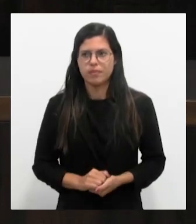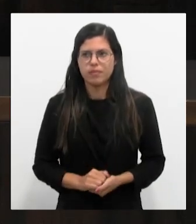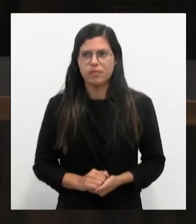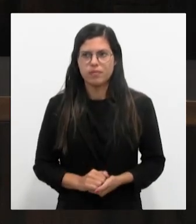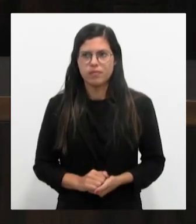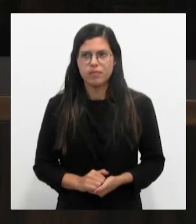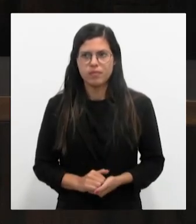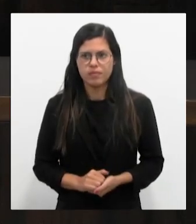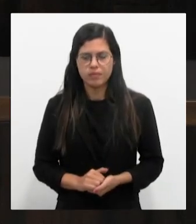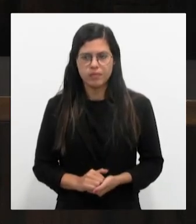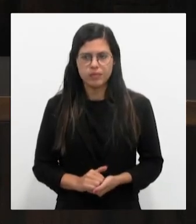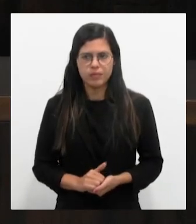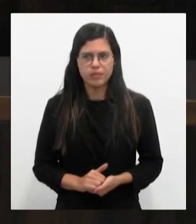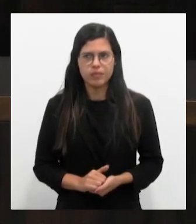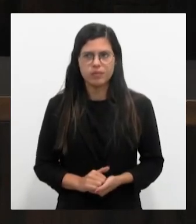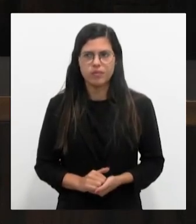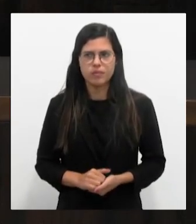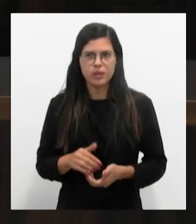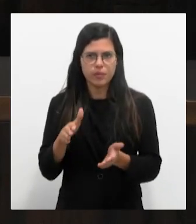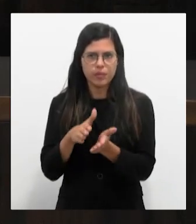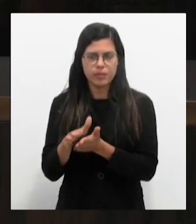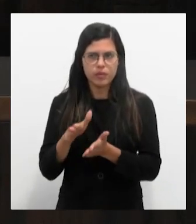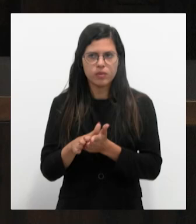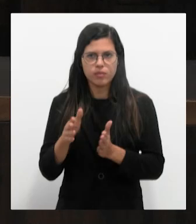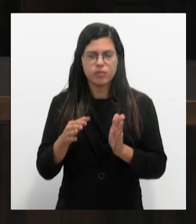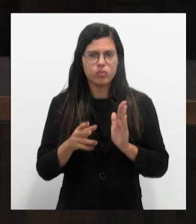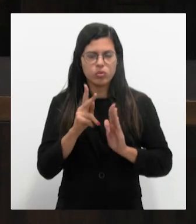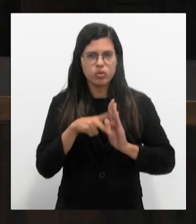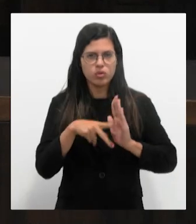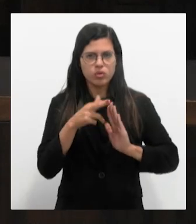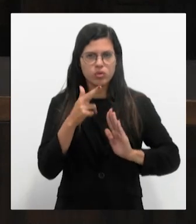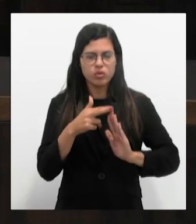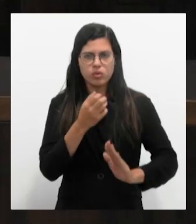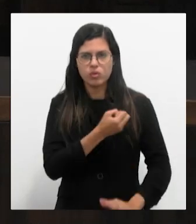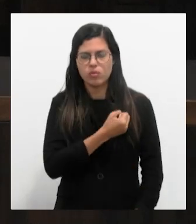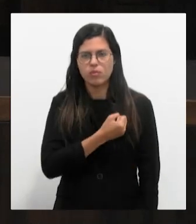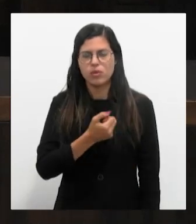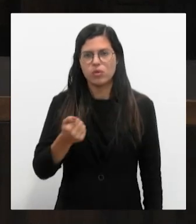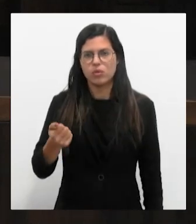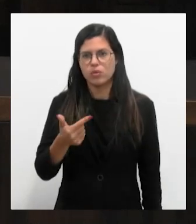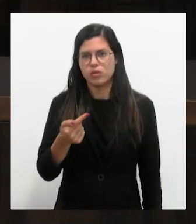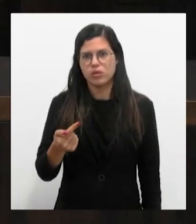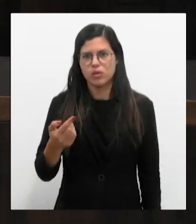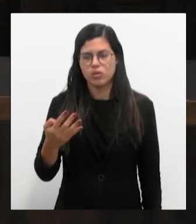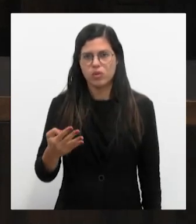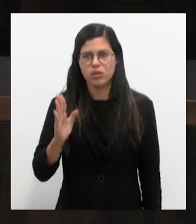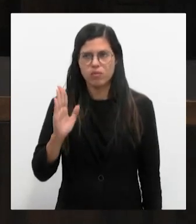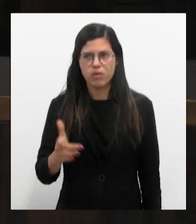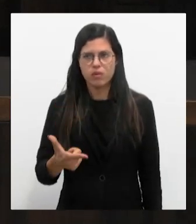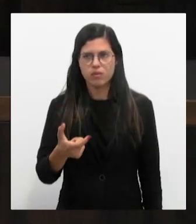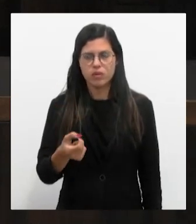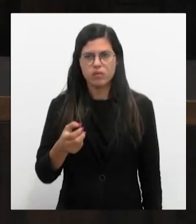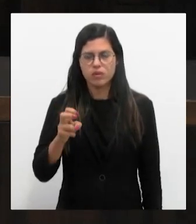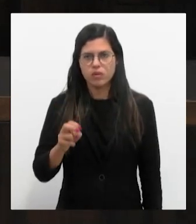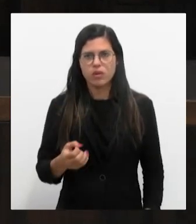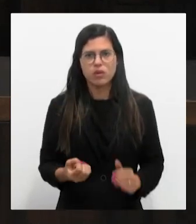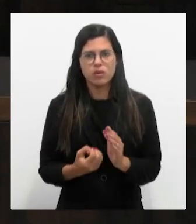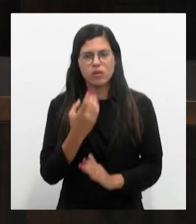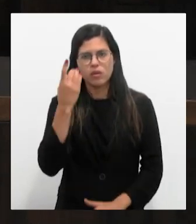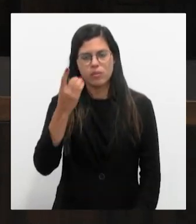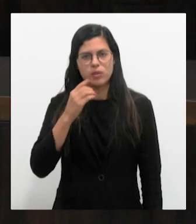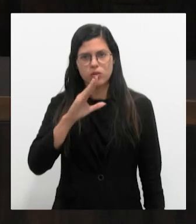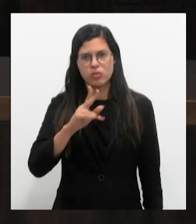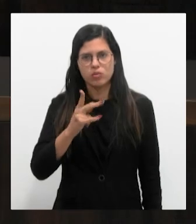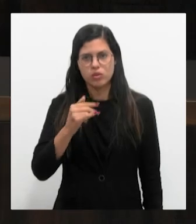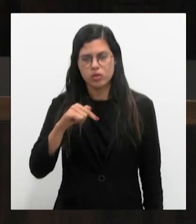permaneçam como estão. Aprovado, vai à promulgação. Projeto de resolução número 1274, 2025, de autoria do deputado Chiquinho da Mangueira, que